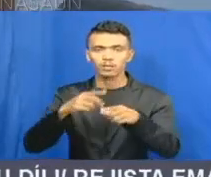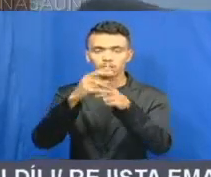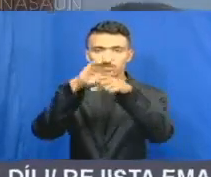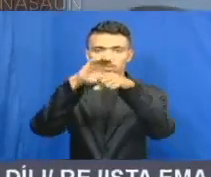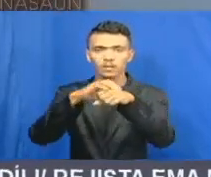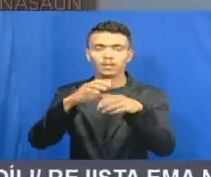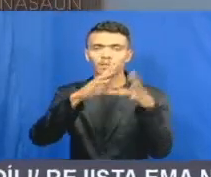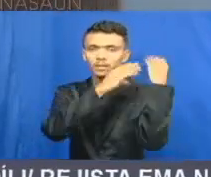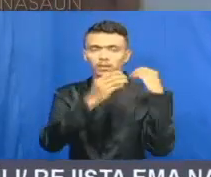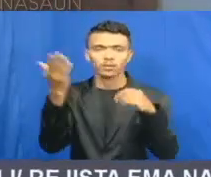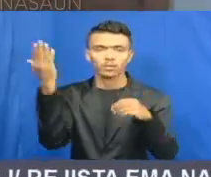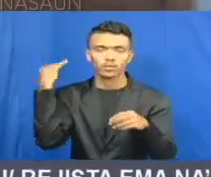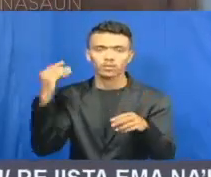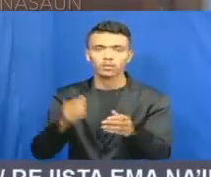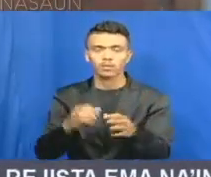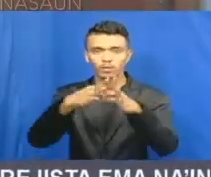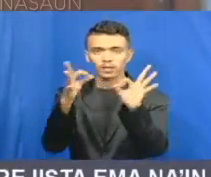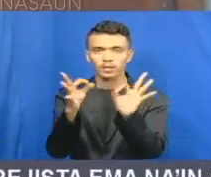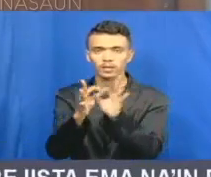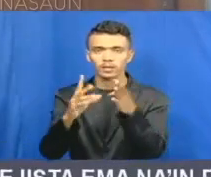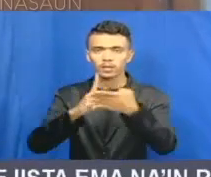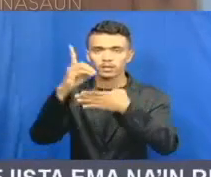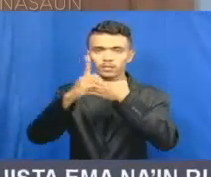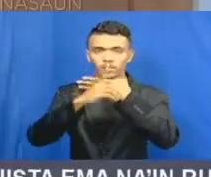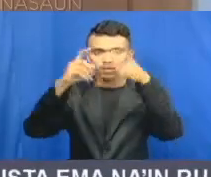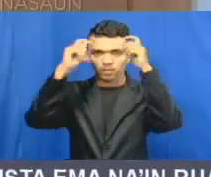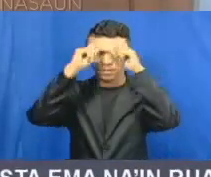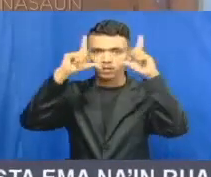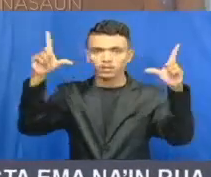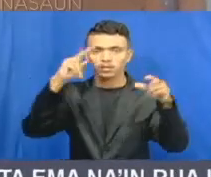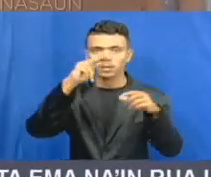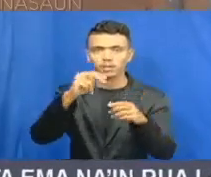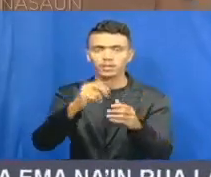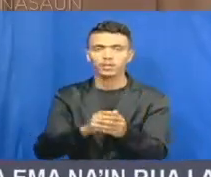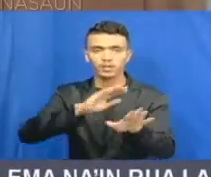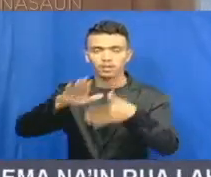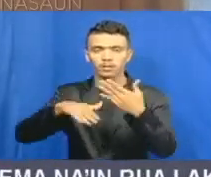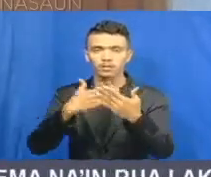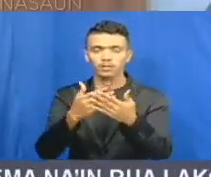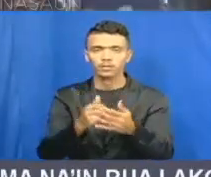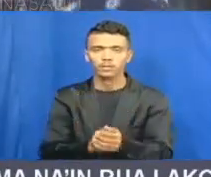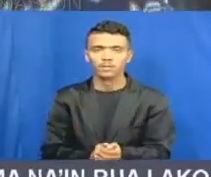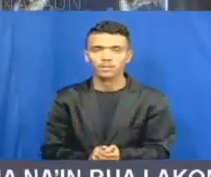passado, sai referência para a desenvolvimento Timor-Leste, e a setor roto.